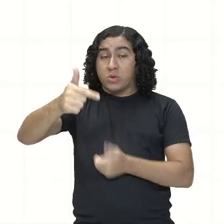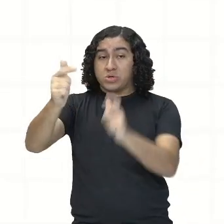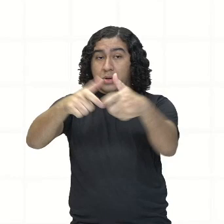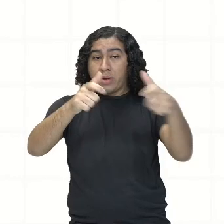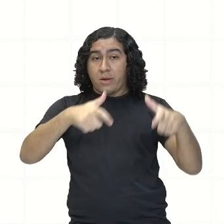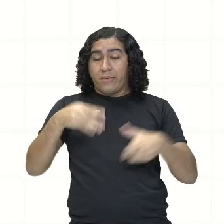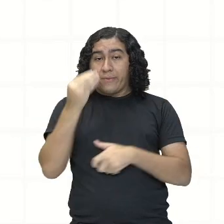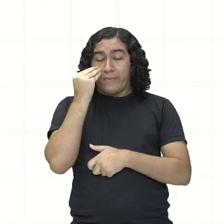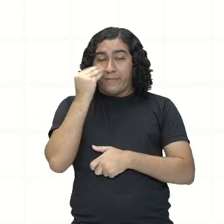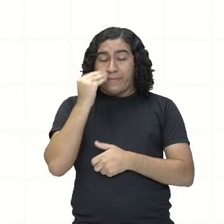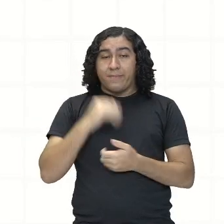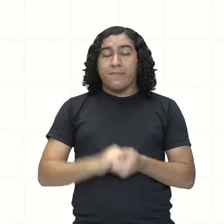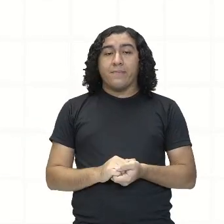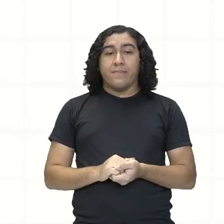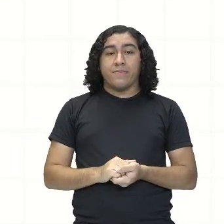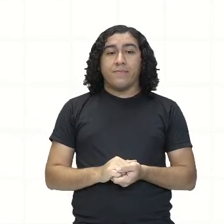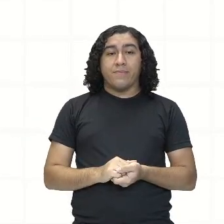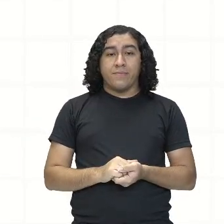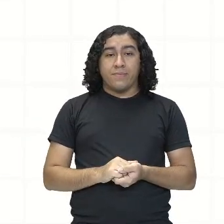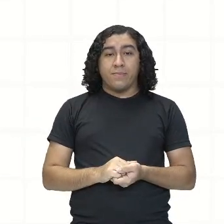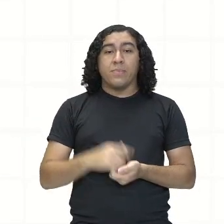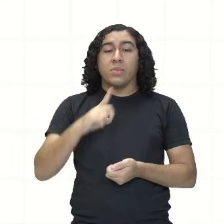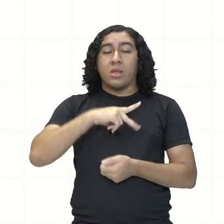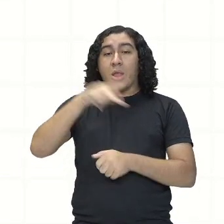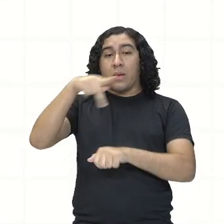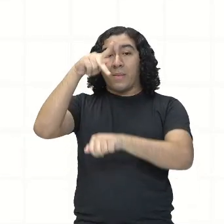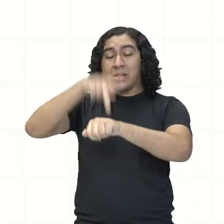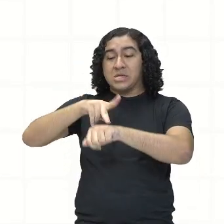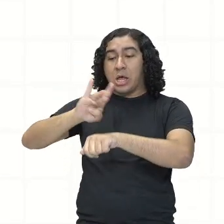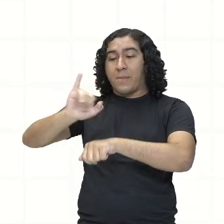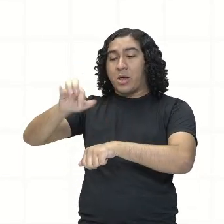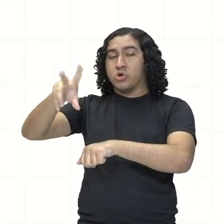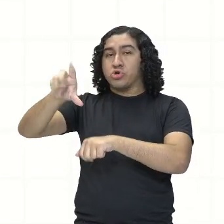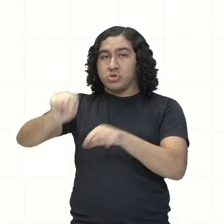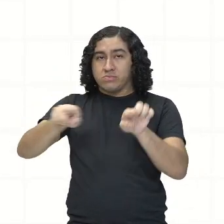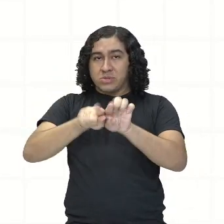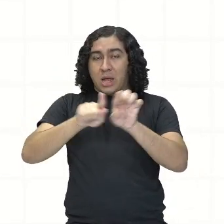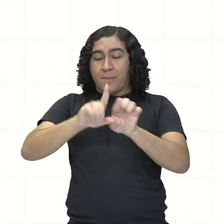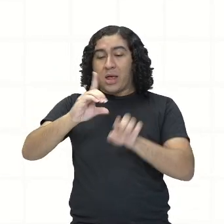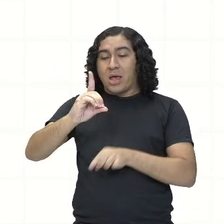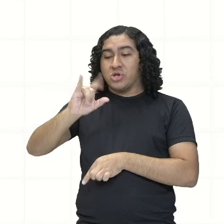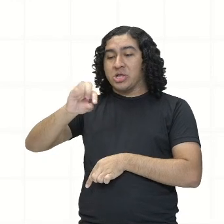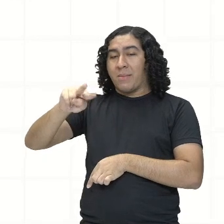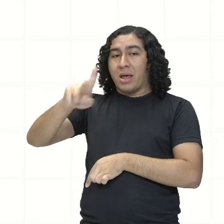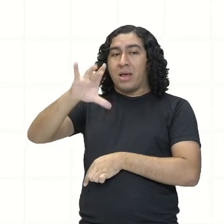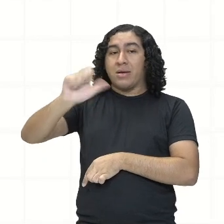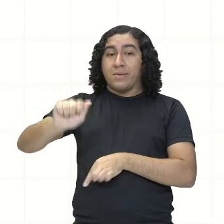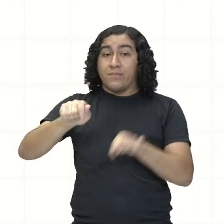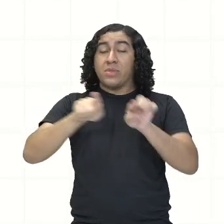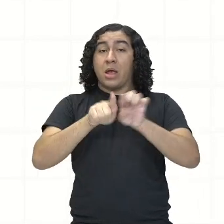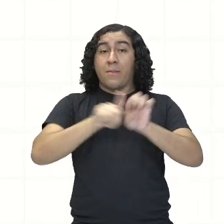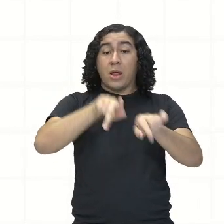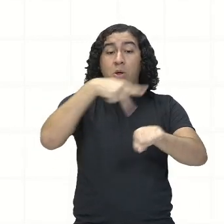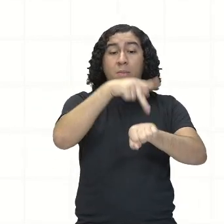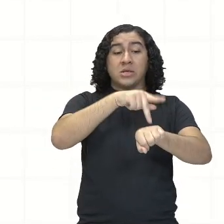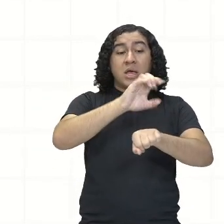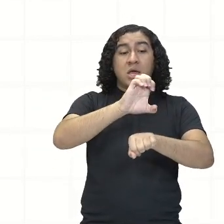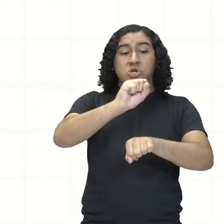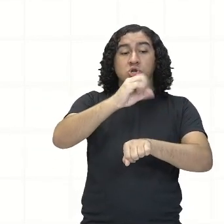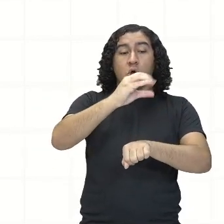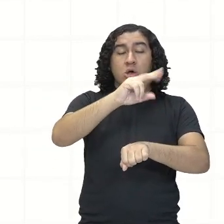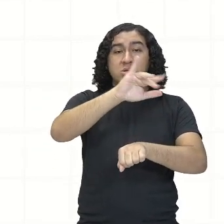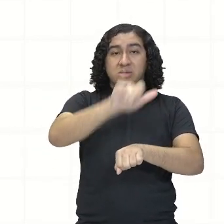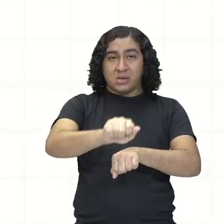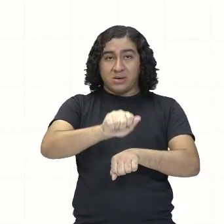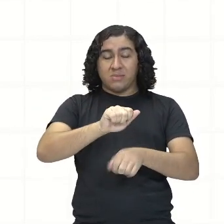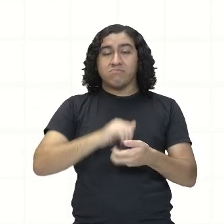Ele vai atingir os Países Baixos, a Dinamarca, além da Escócia, cujos seguidores eram chamados